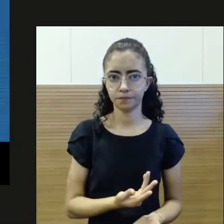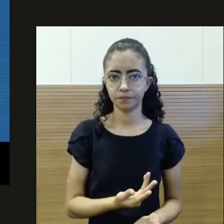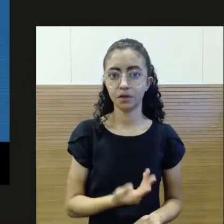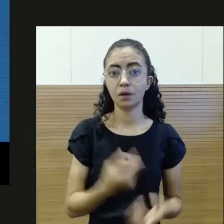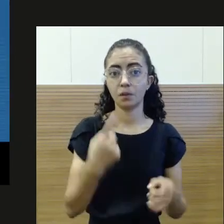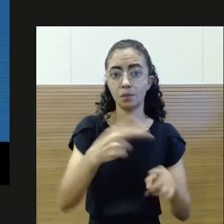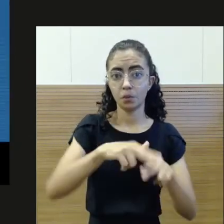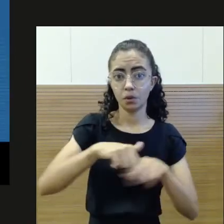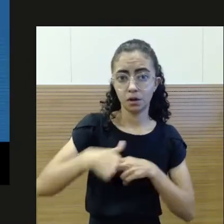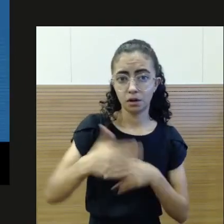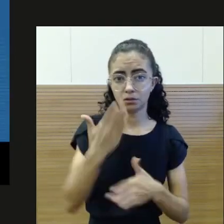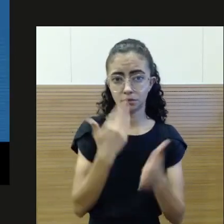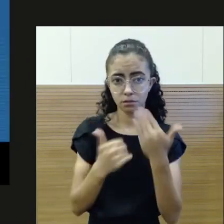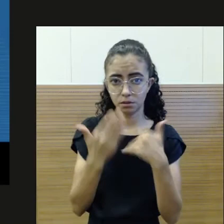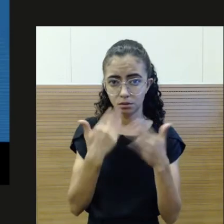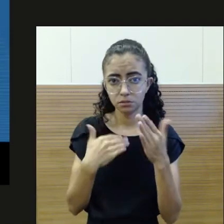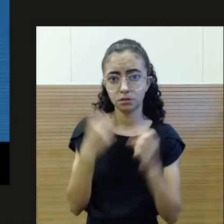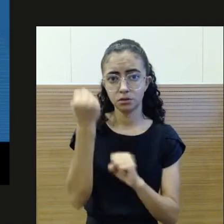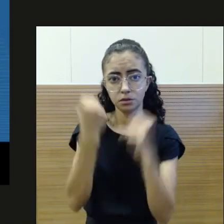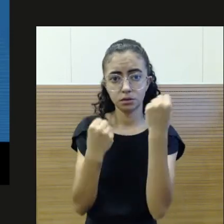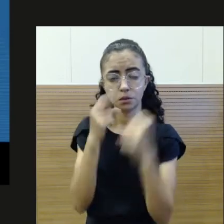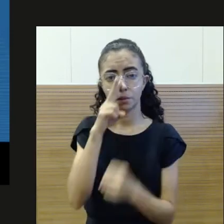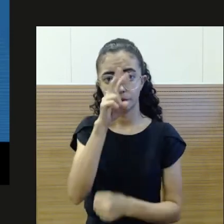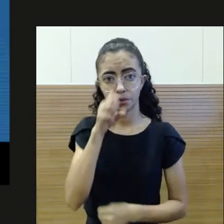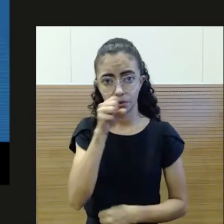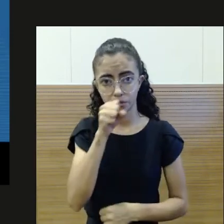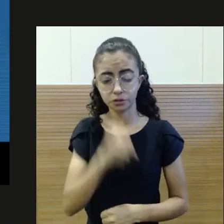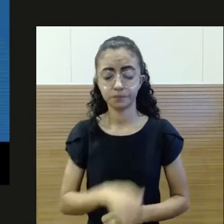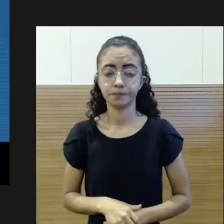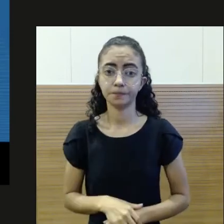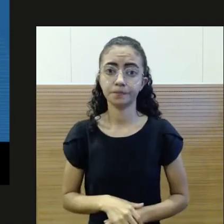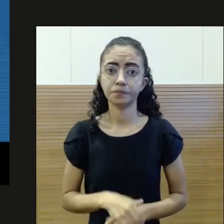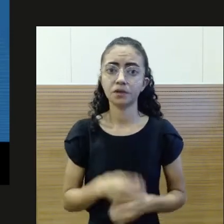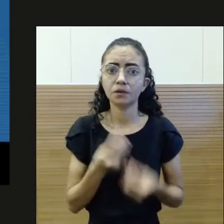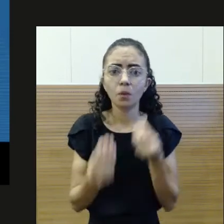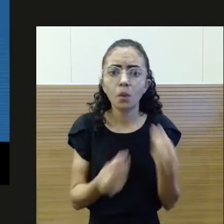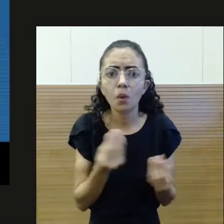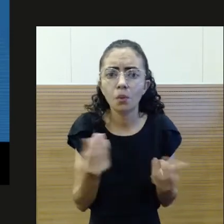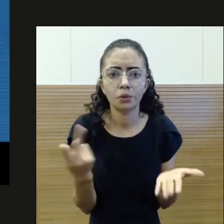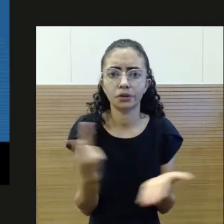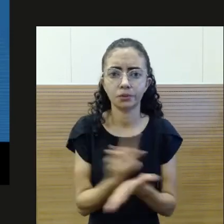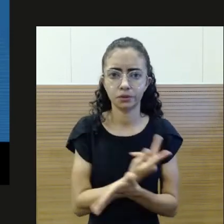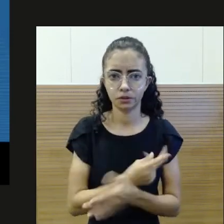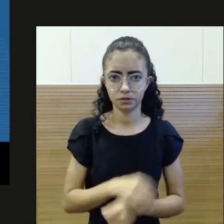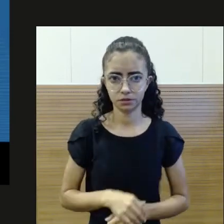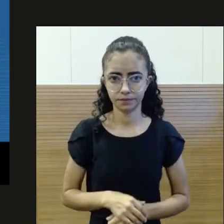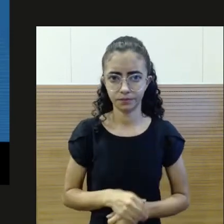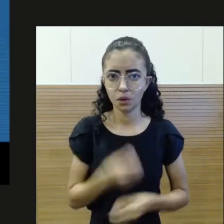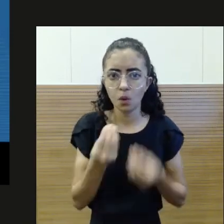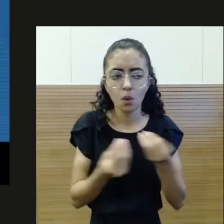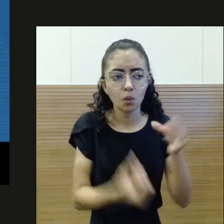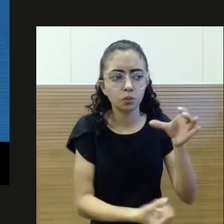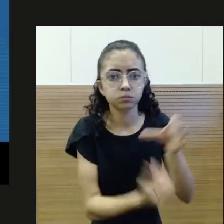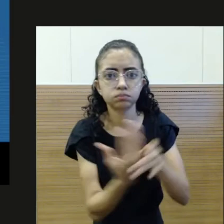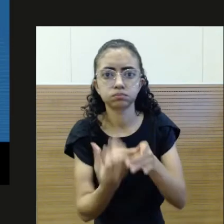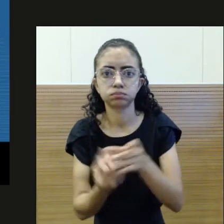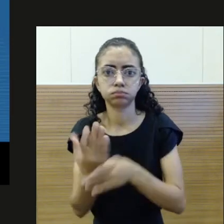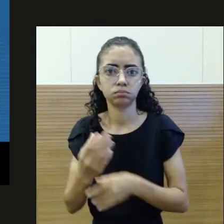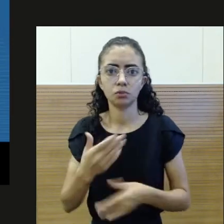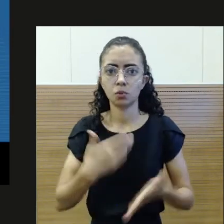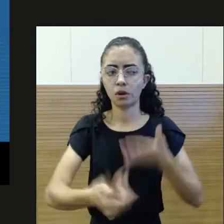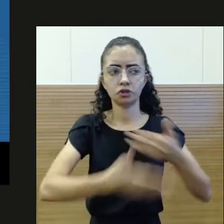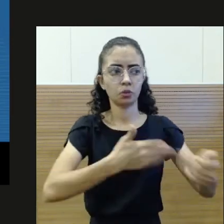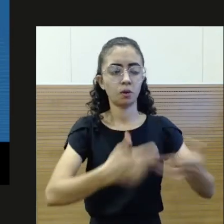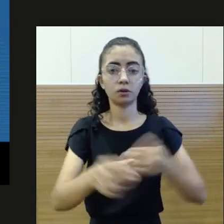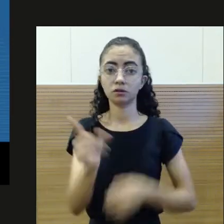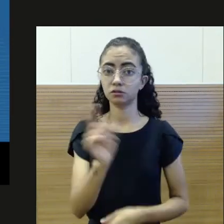consumo expandido de ultraprocessados, como que elas são desenhadas, né? Elas não estão aí ao acaso,